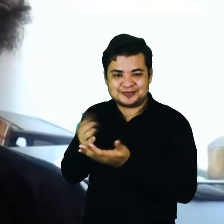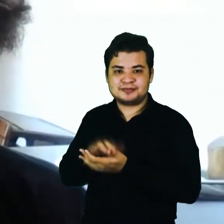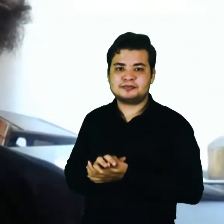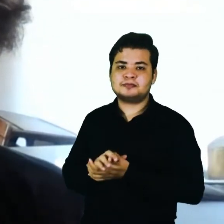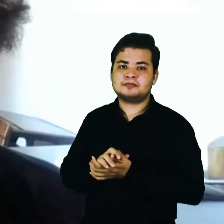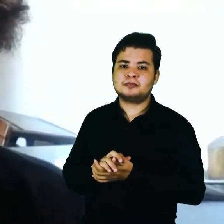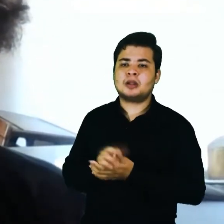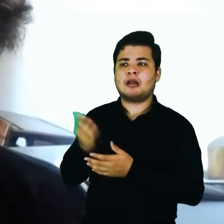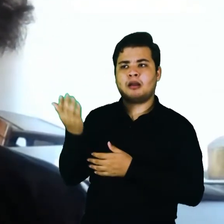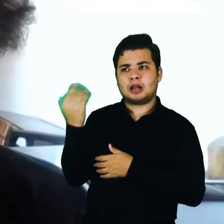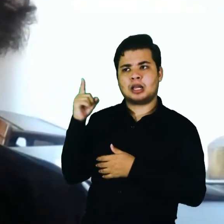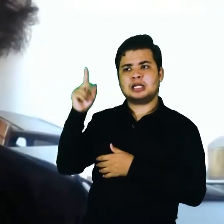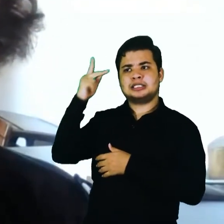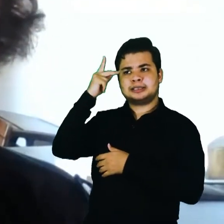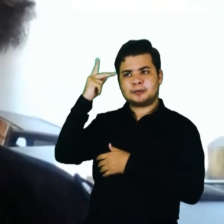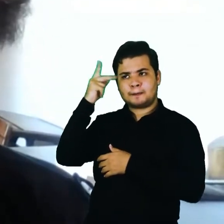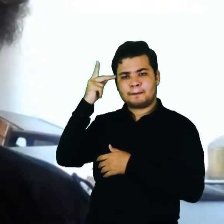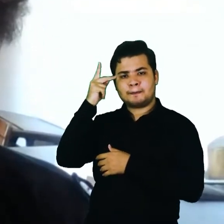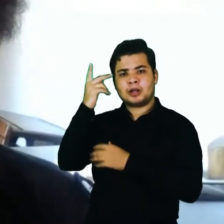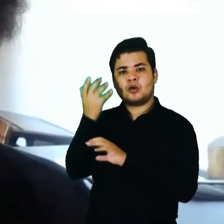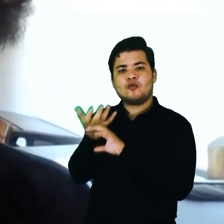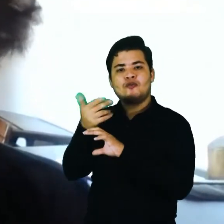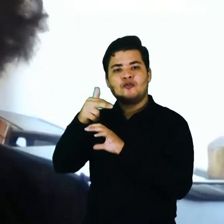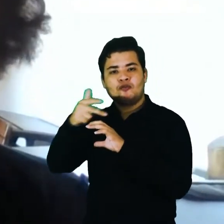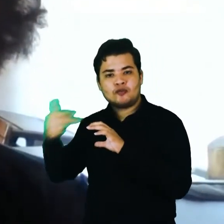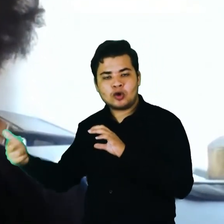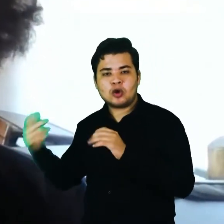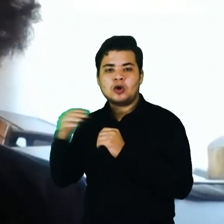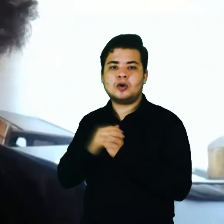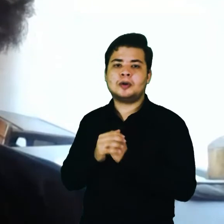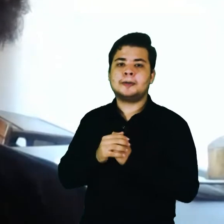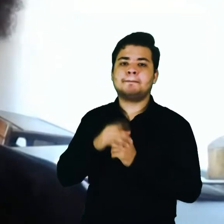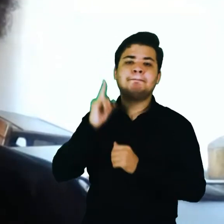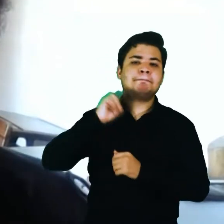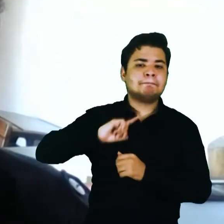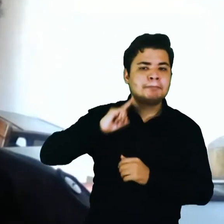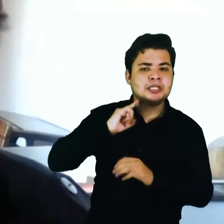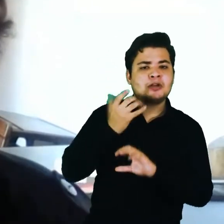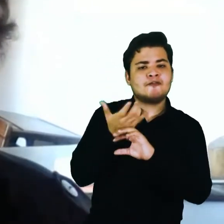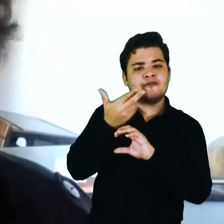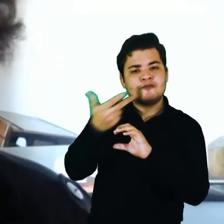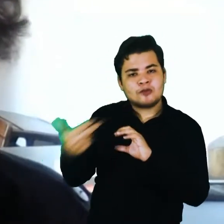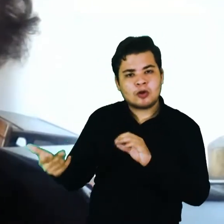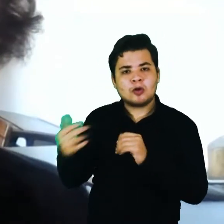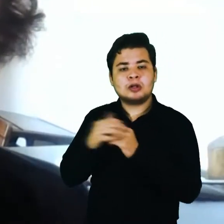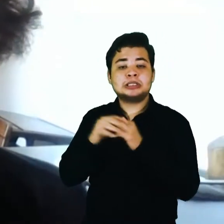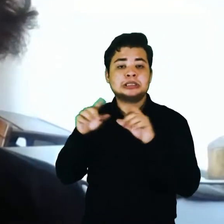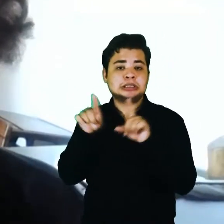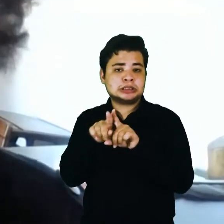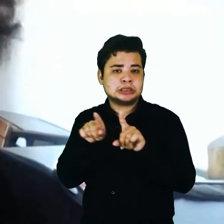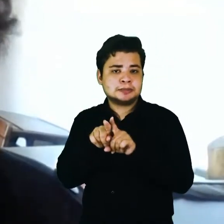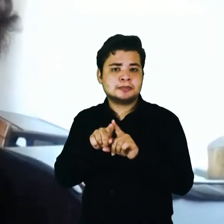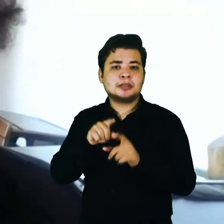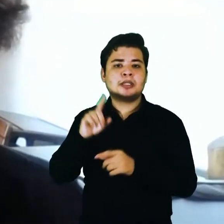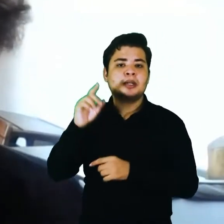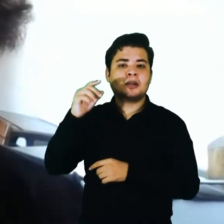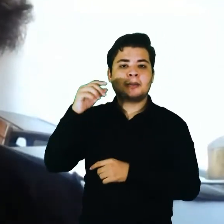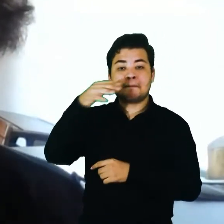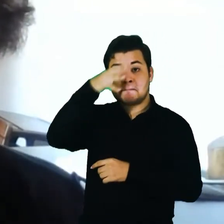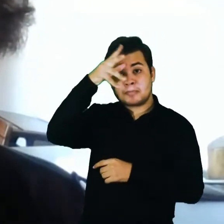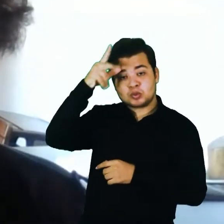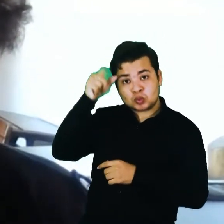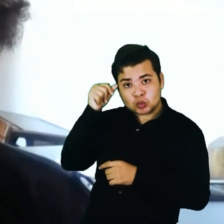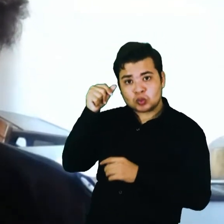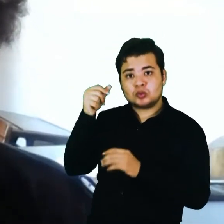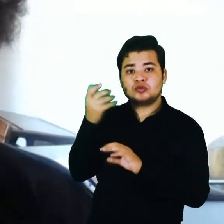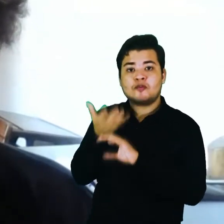Paulo, também fiz a flora de Minas Gerais, do Mato Grosso, né? Dentro da minha formação